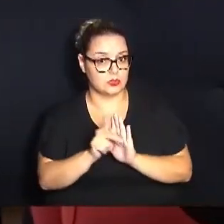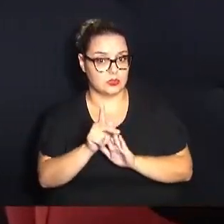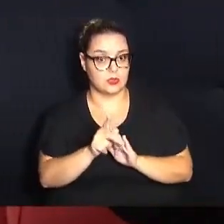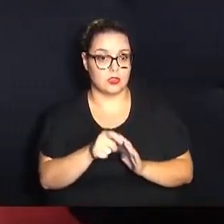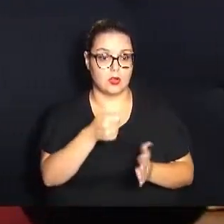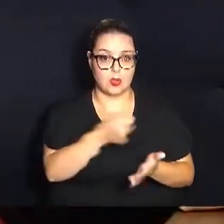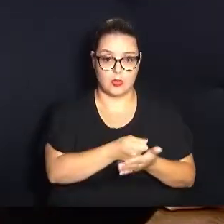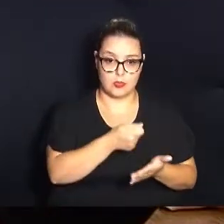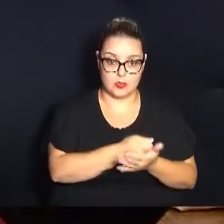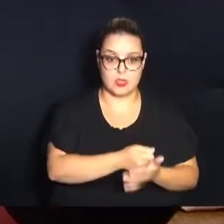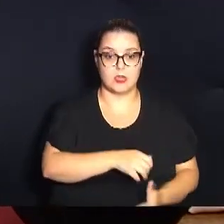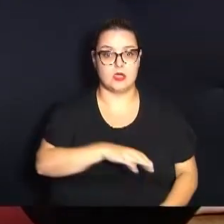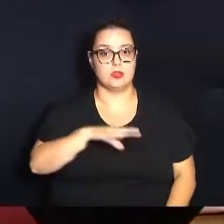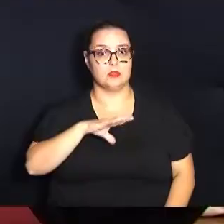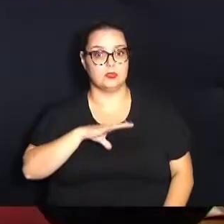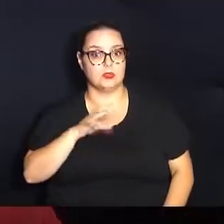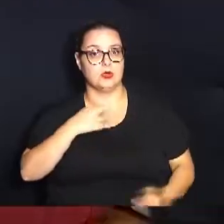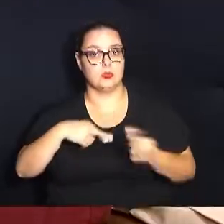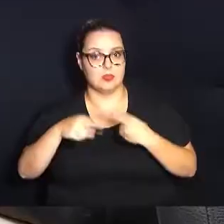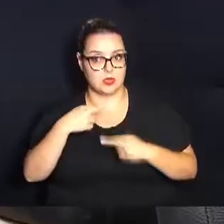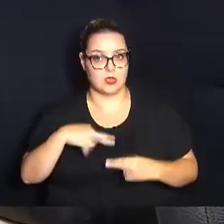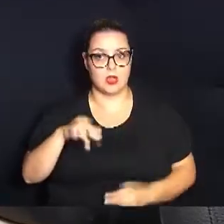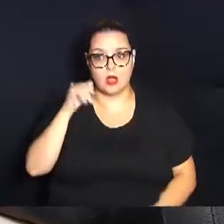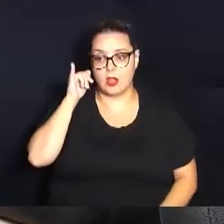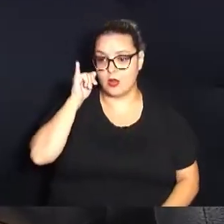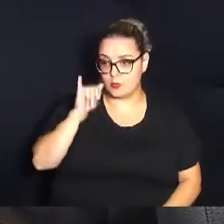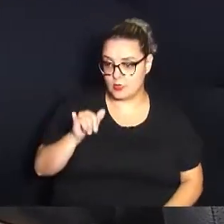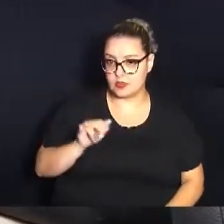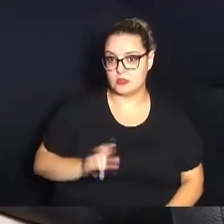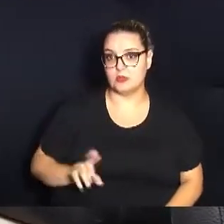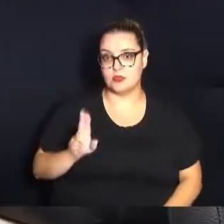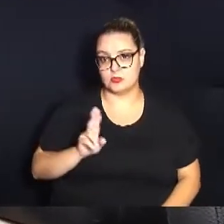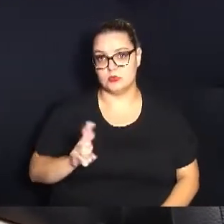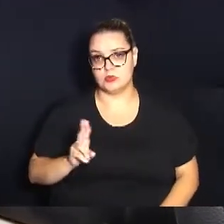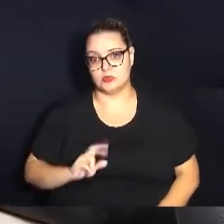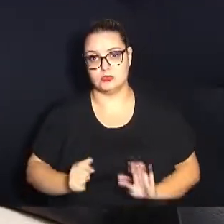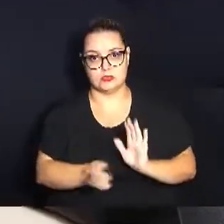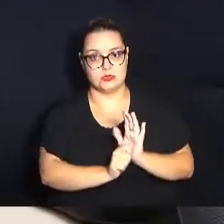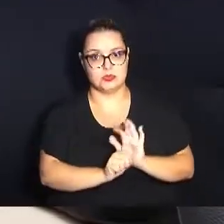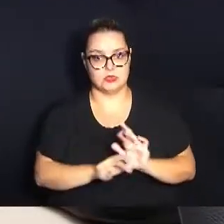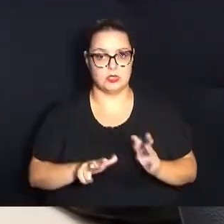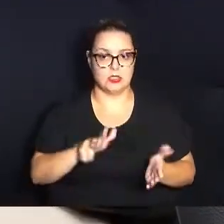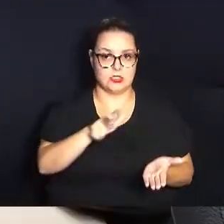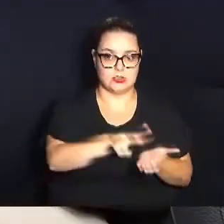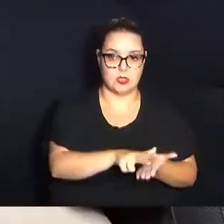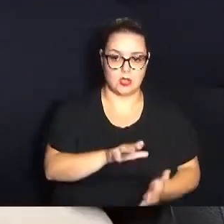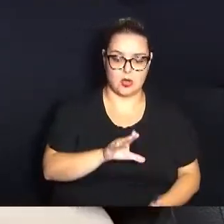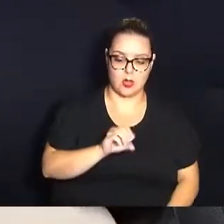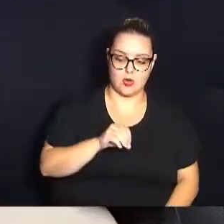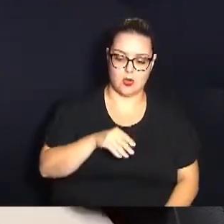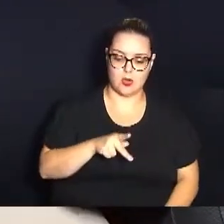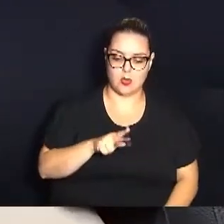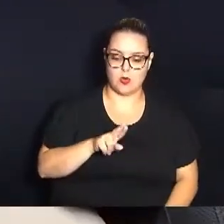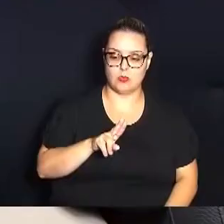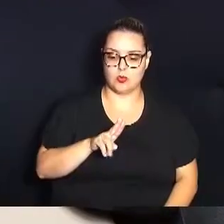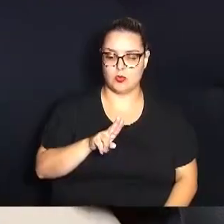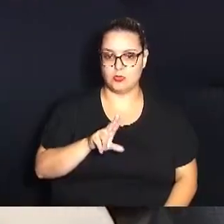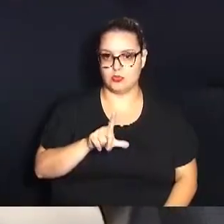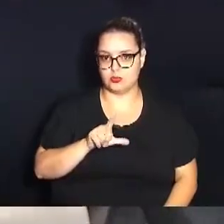contrários ao projeto que estabelece deveres ao município com relação à prevenção ao uso de drogas